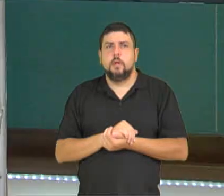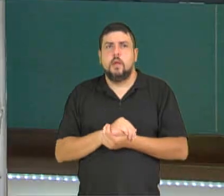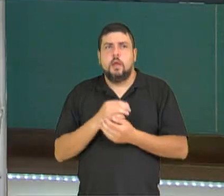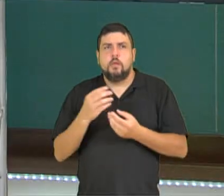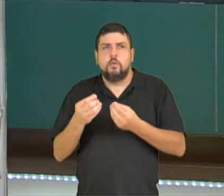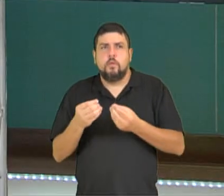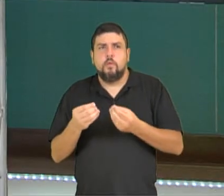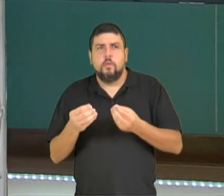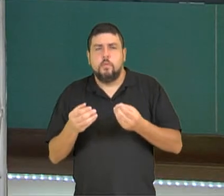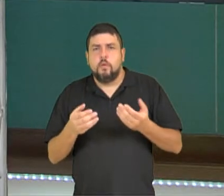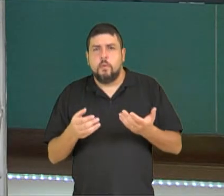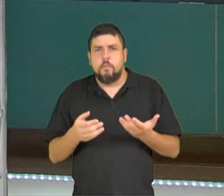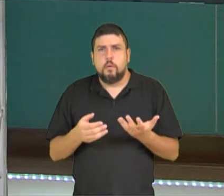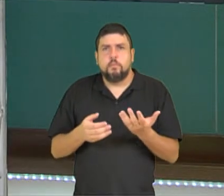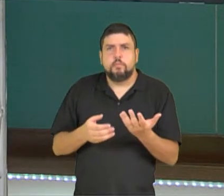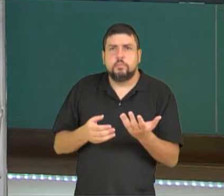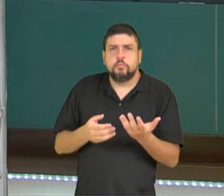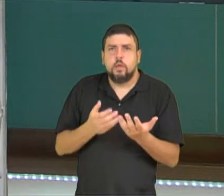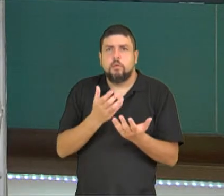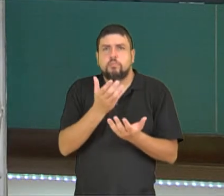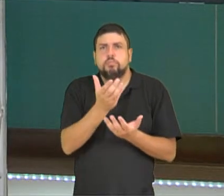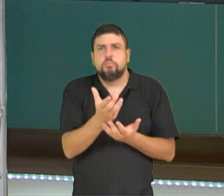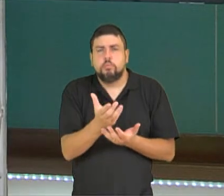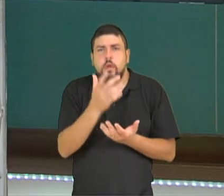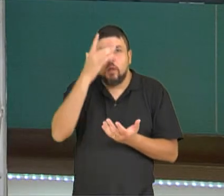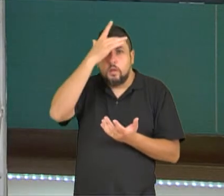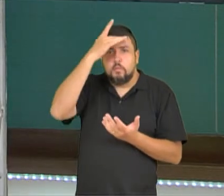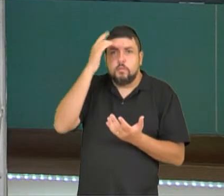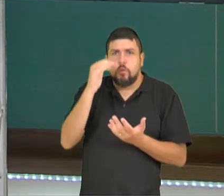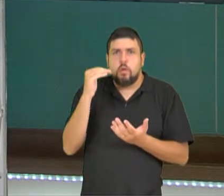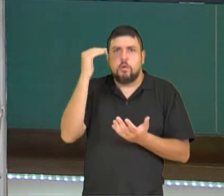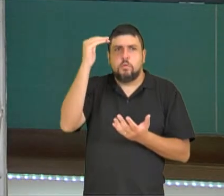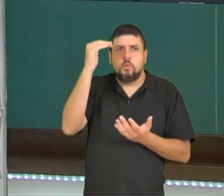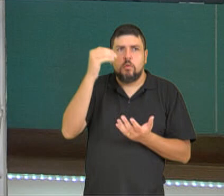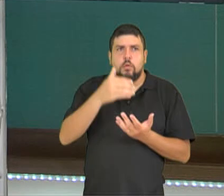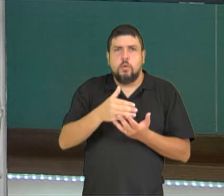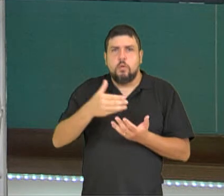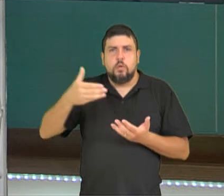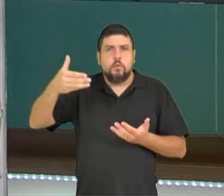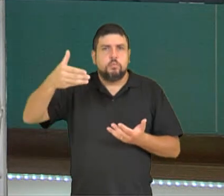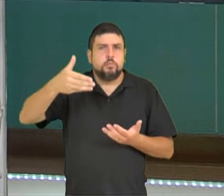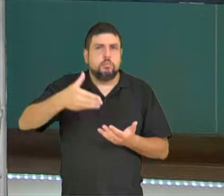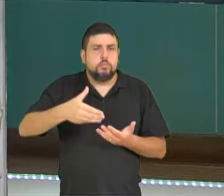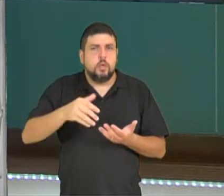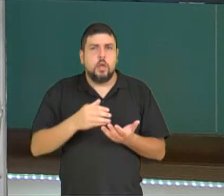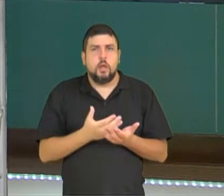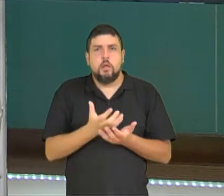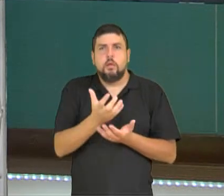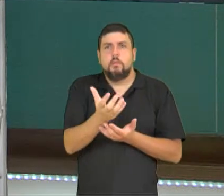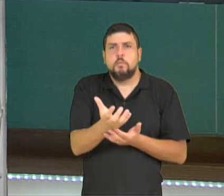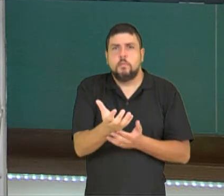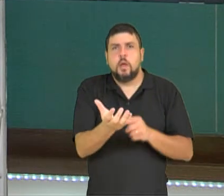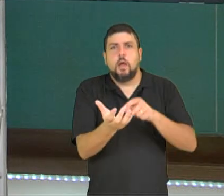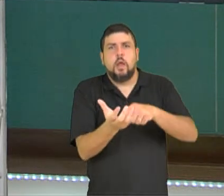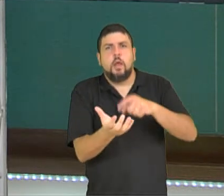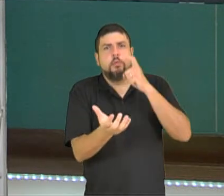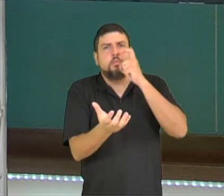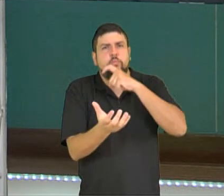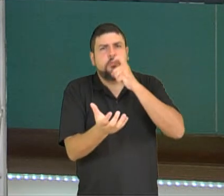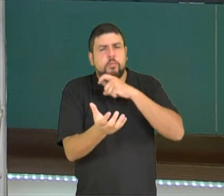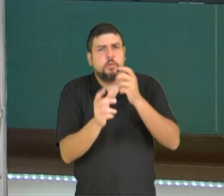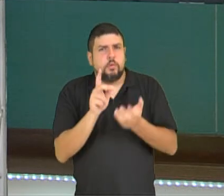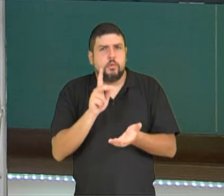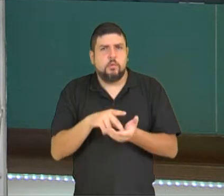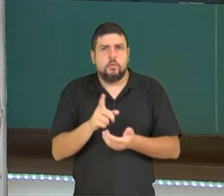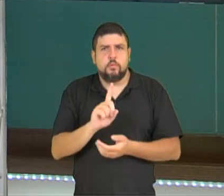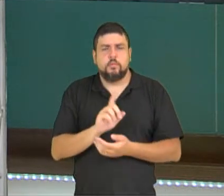né? 2 são de pessoas adultas e uma é uma mão de mentira, uma mão que não é de verdade aí, né?